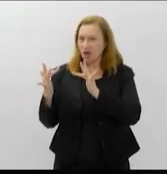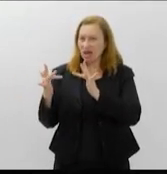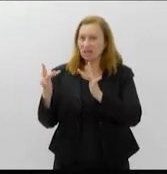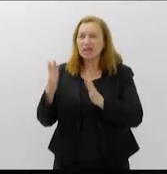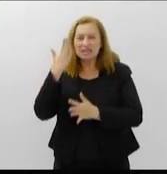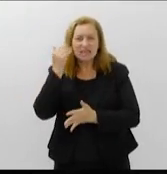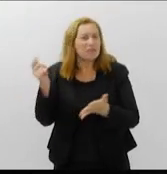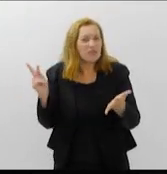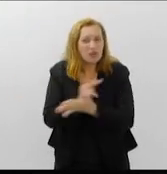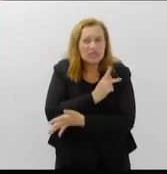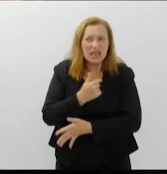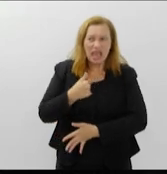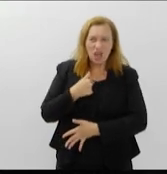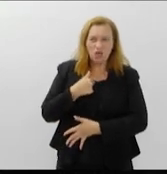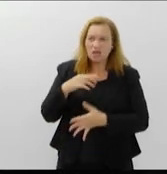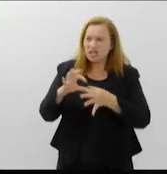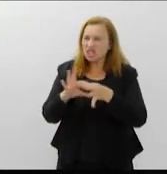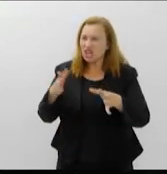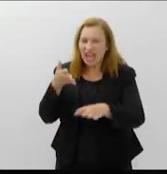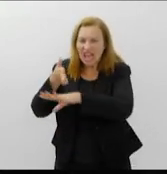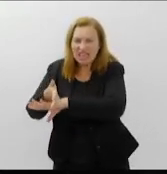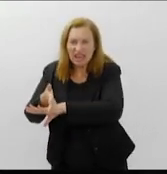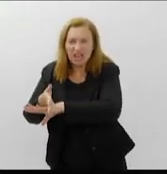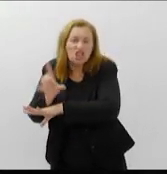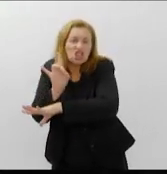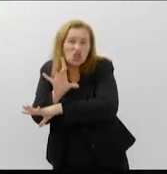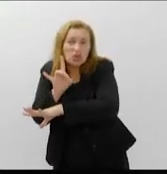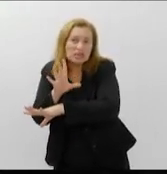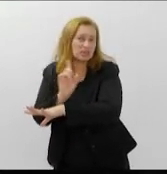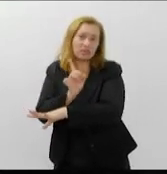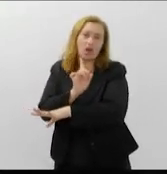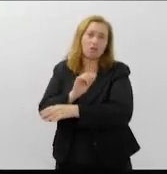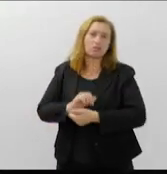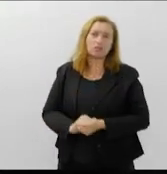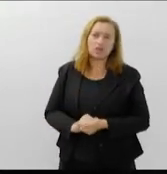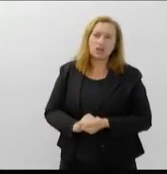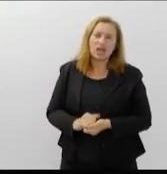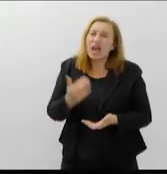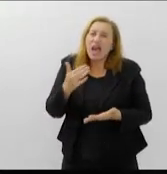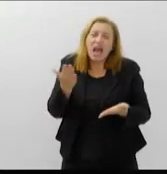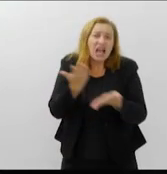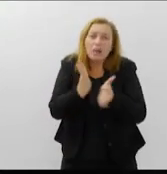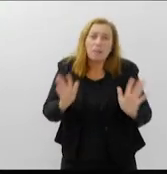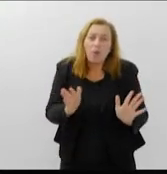eu não vou deixar que ela entre sozinha. Então acabou-se o banheiro feminino.